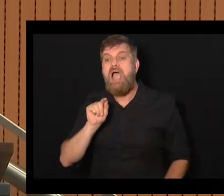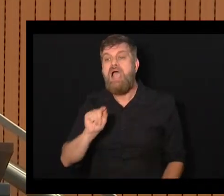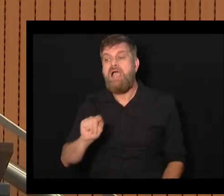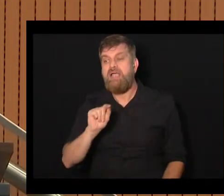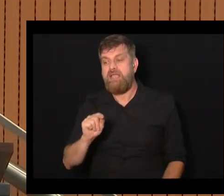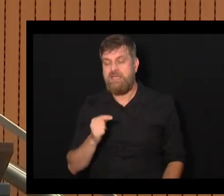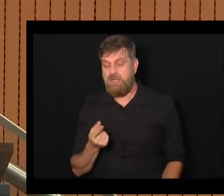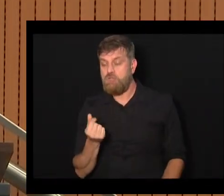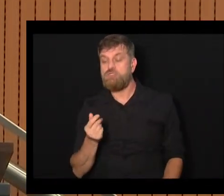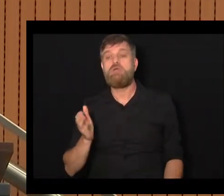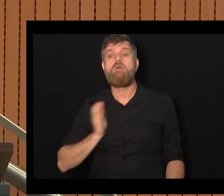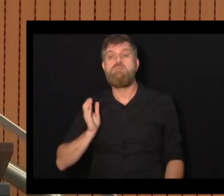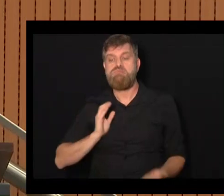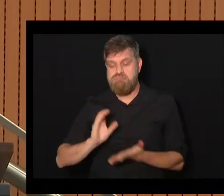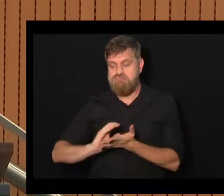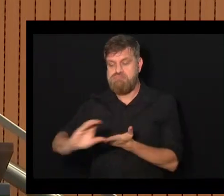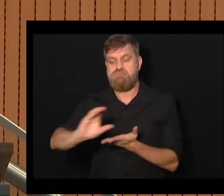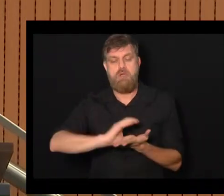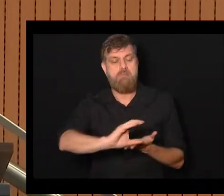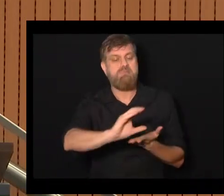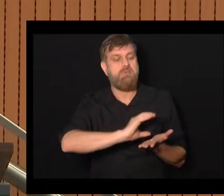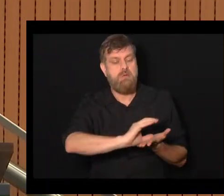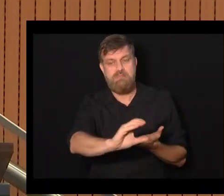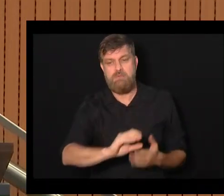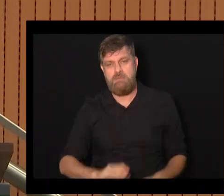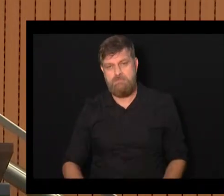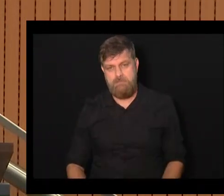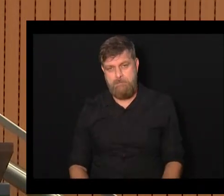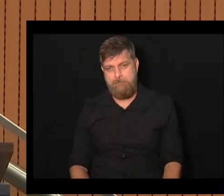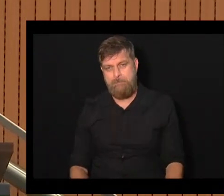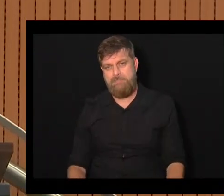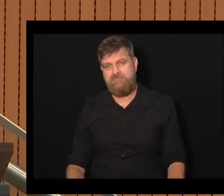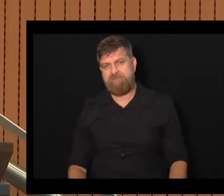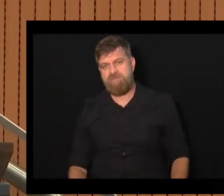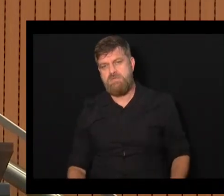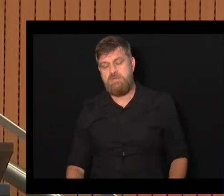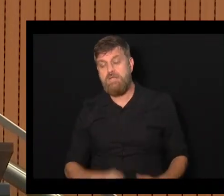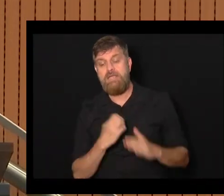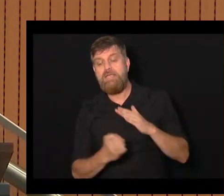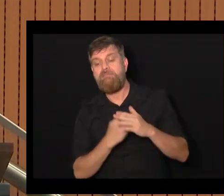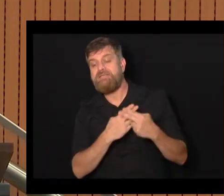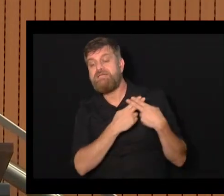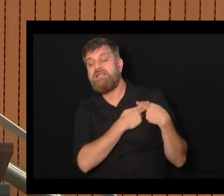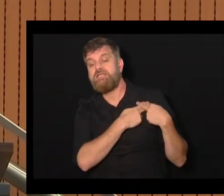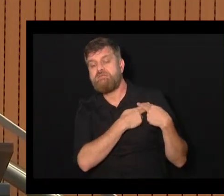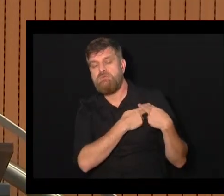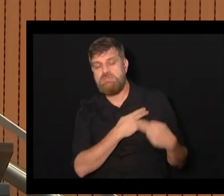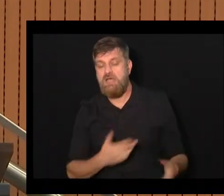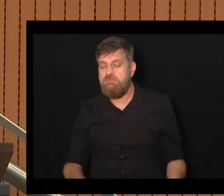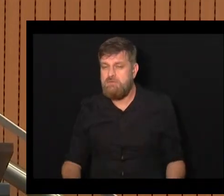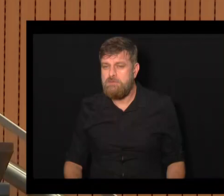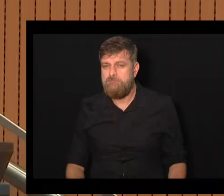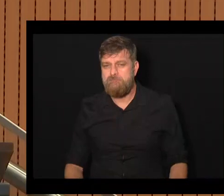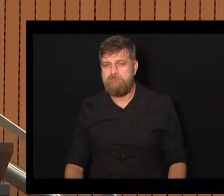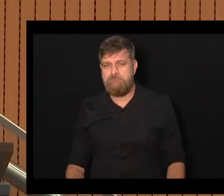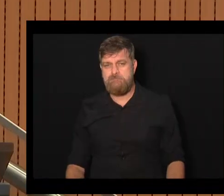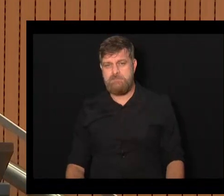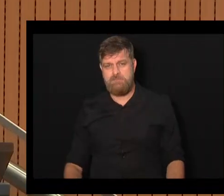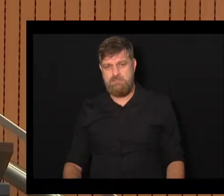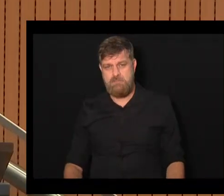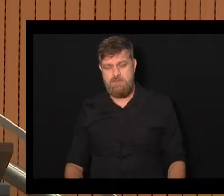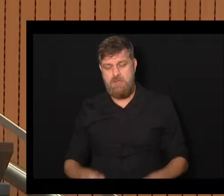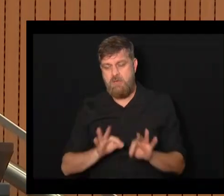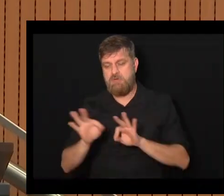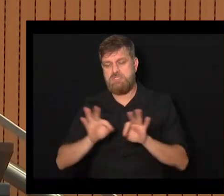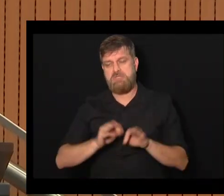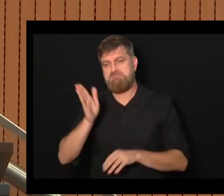ela utilizava o dinheiro arrecadado, contratando qual tipo de empresa e por aí vai. Fato é que esse projeto não